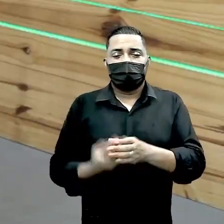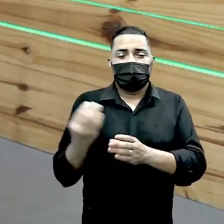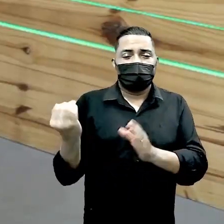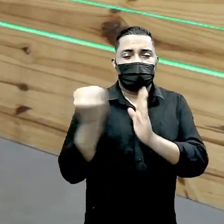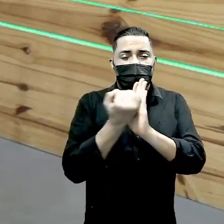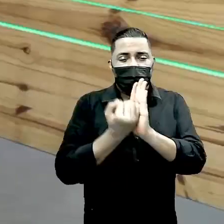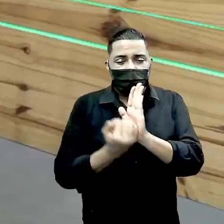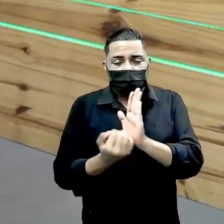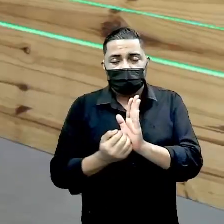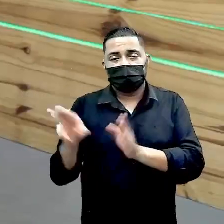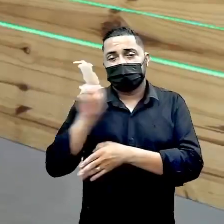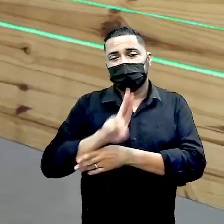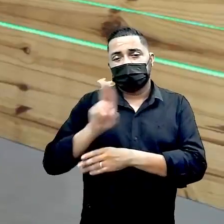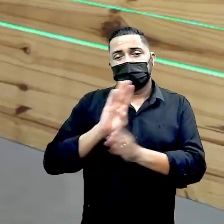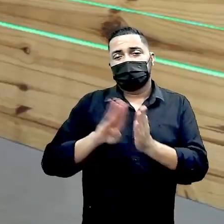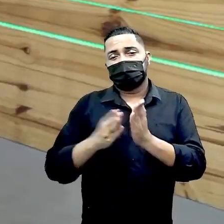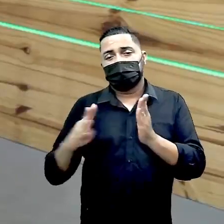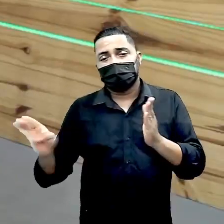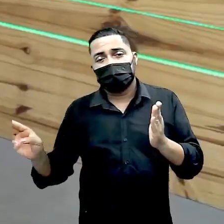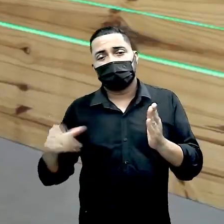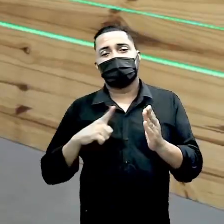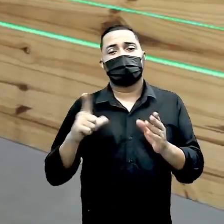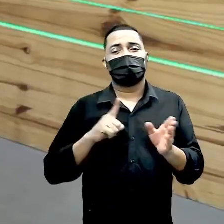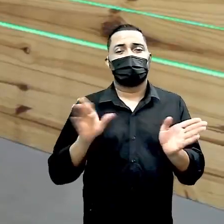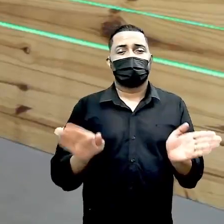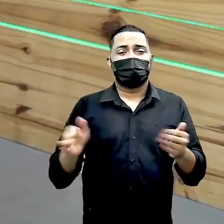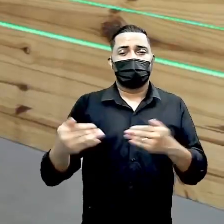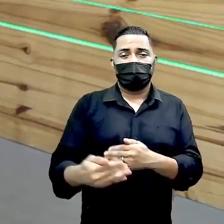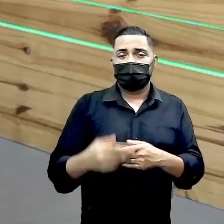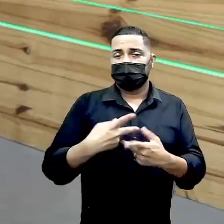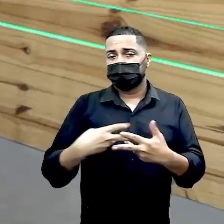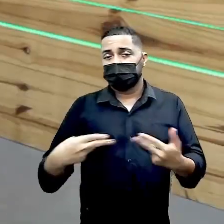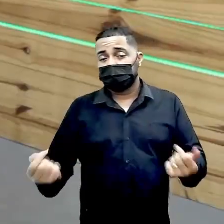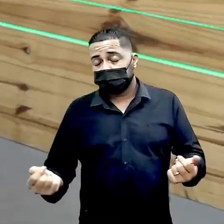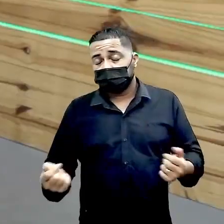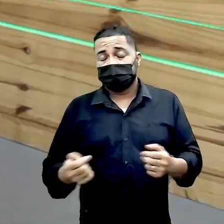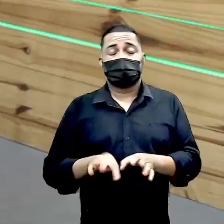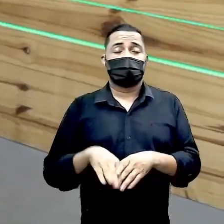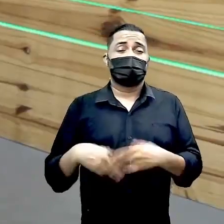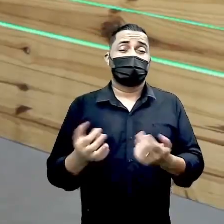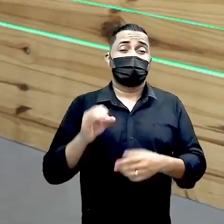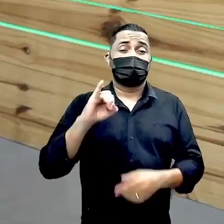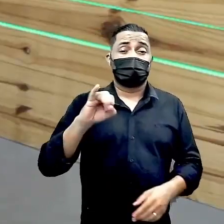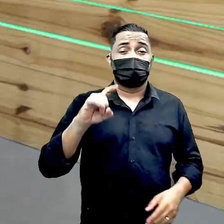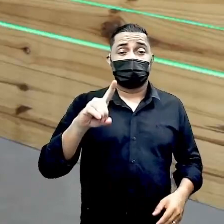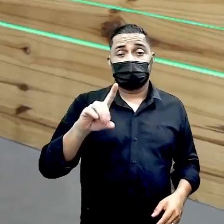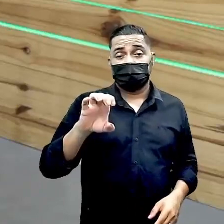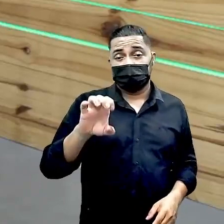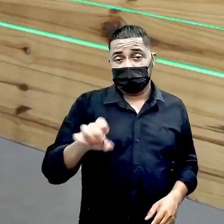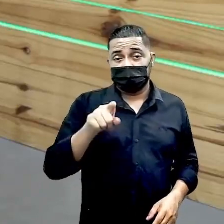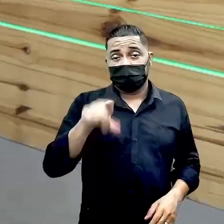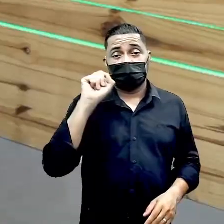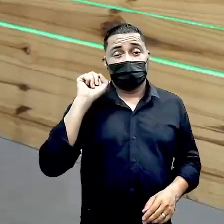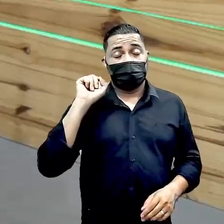como utilizar os pacotes, dentre outras coisas. Então, a IDE que você escolhe ou que lhe é